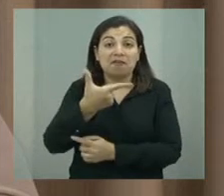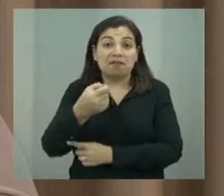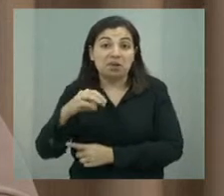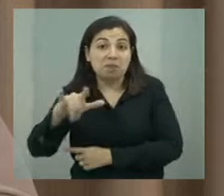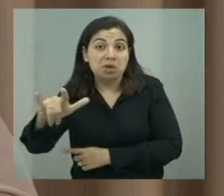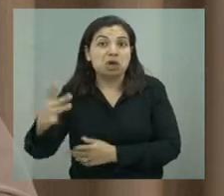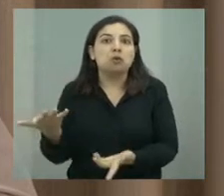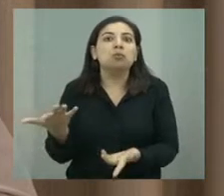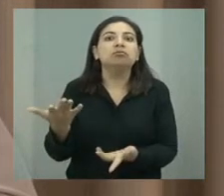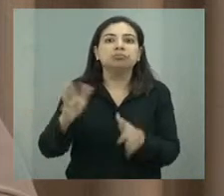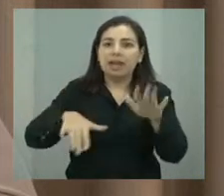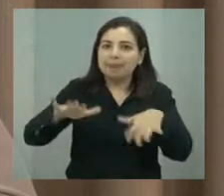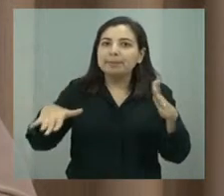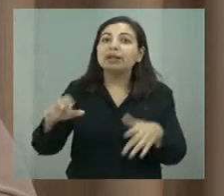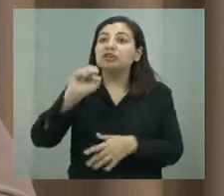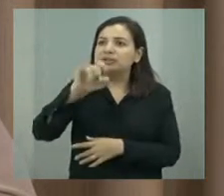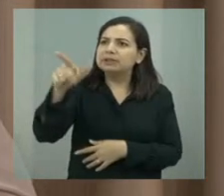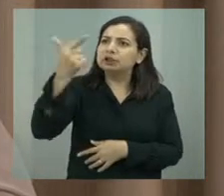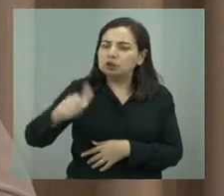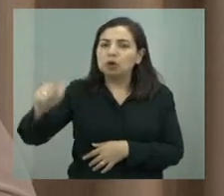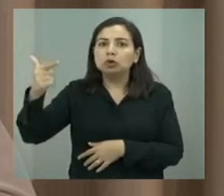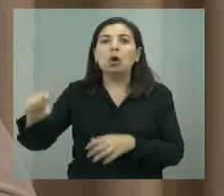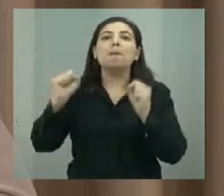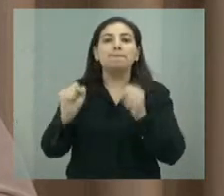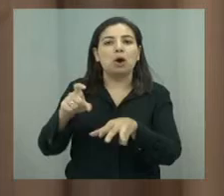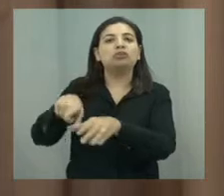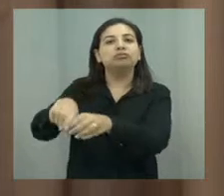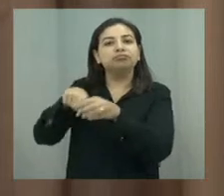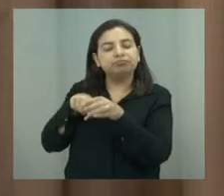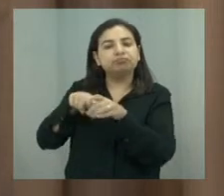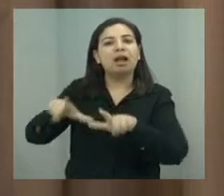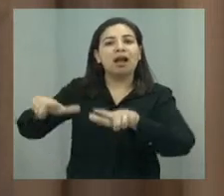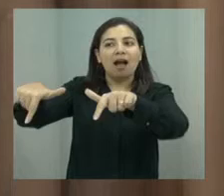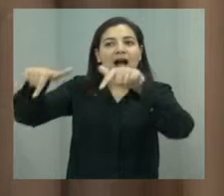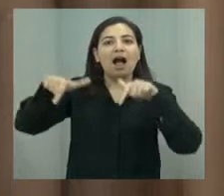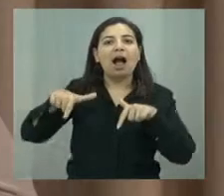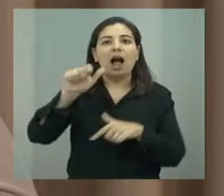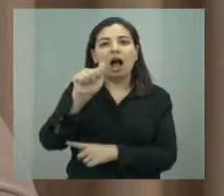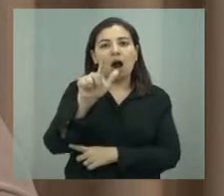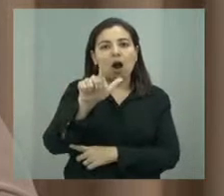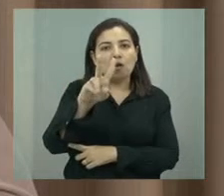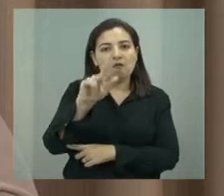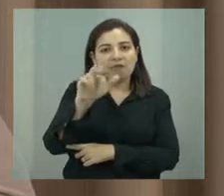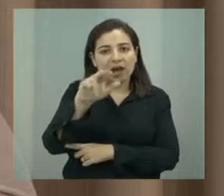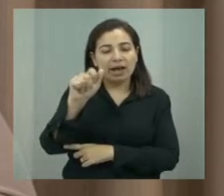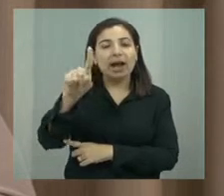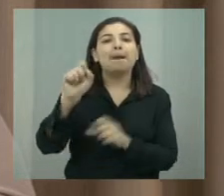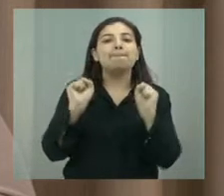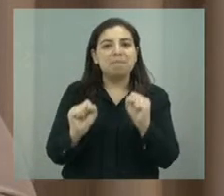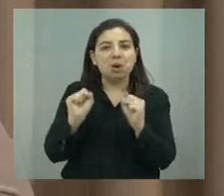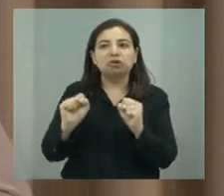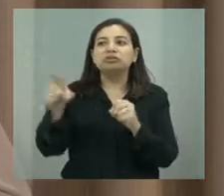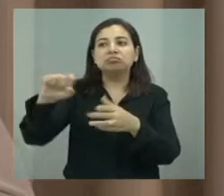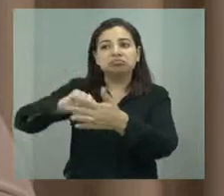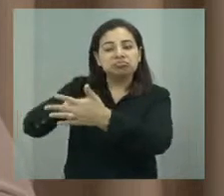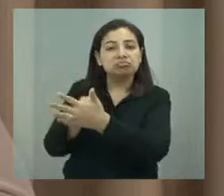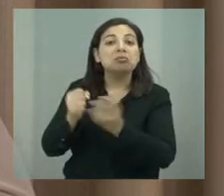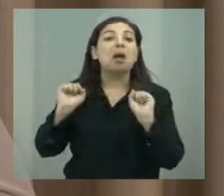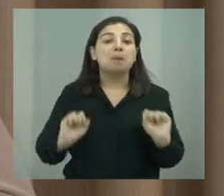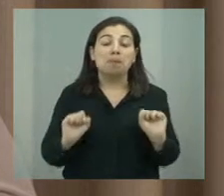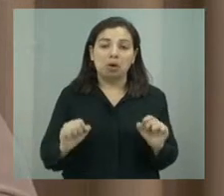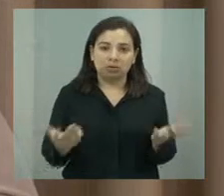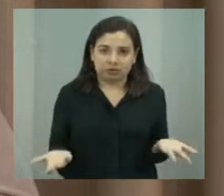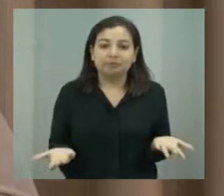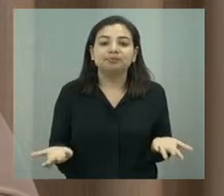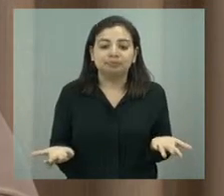hoje têm se regularizado. Procuraram se enquadrar, sim, né? E aí, a nossa problemática hoje são os paredões